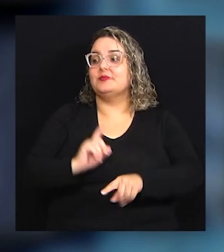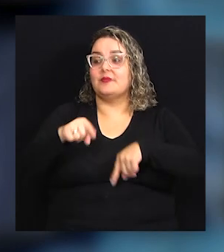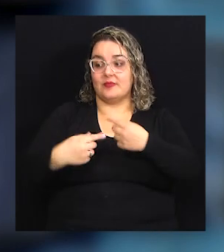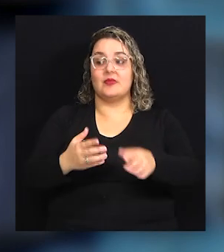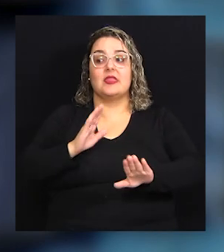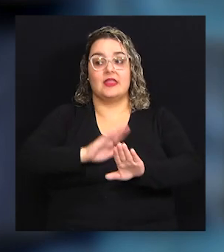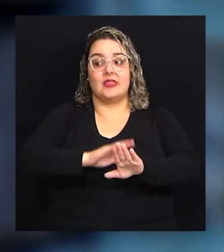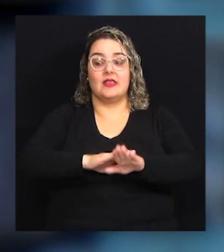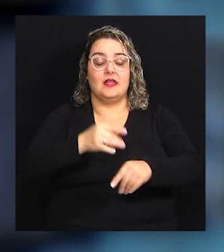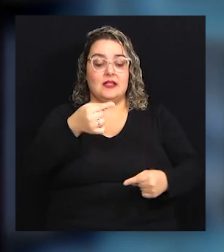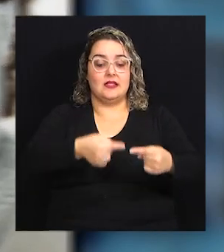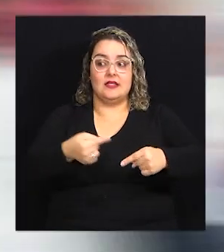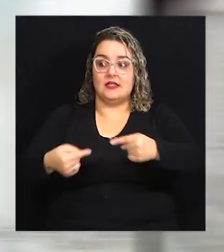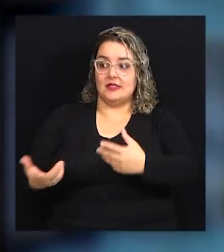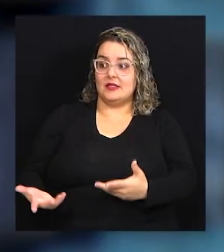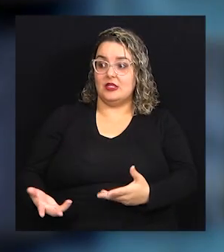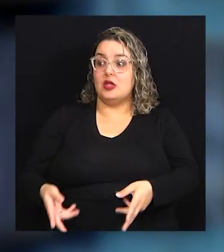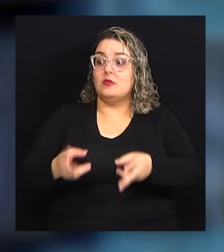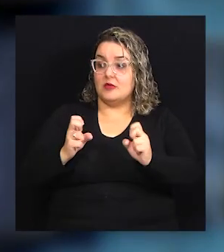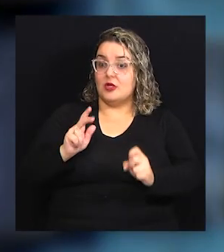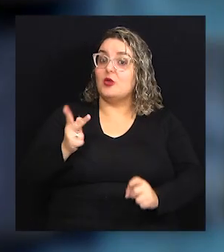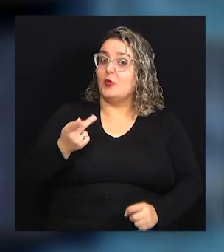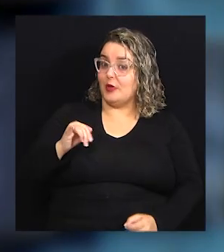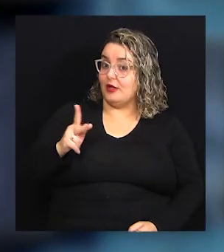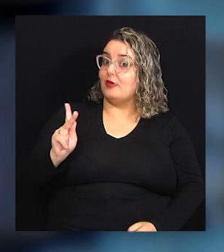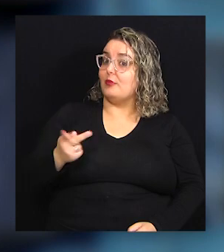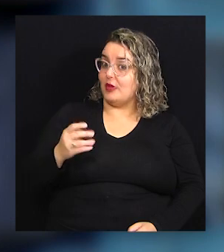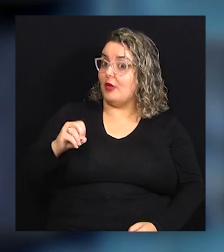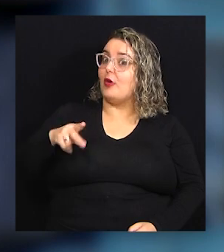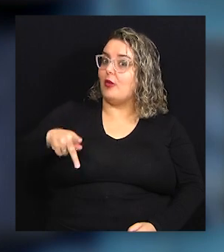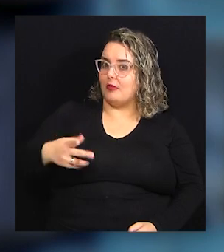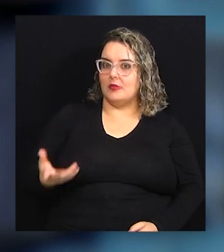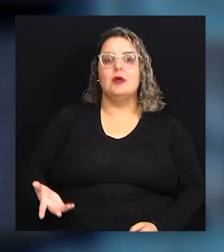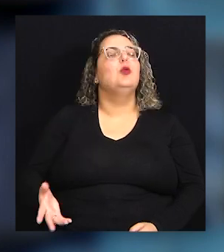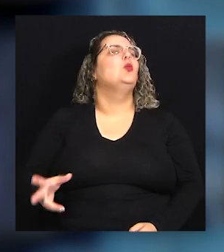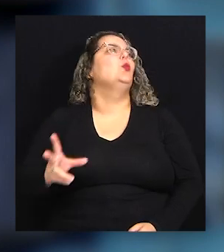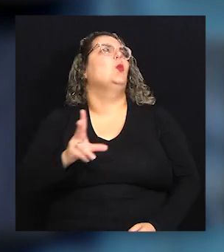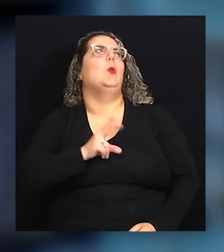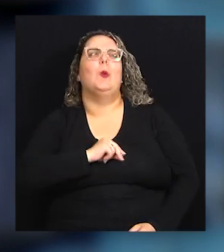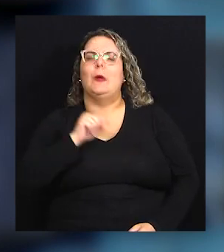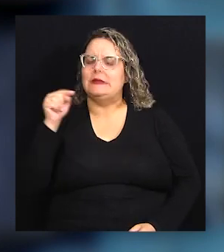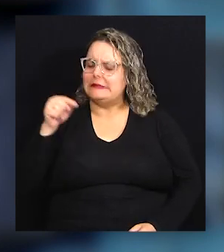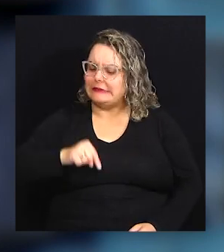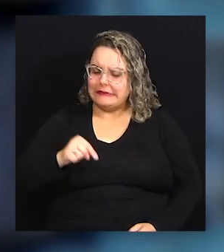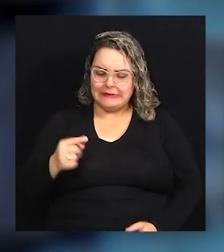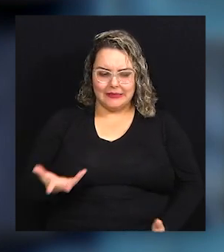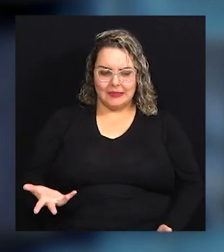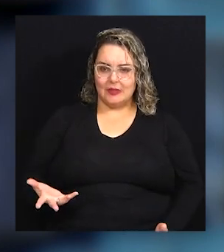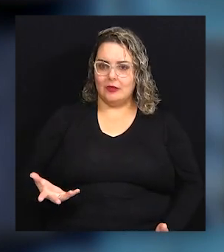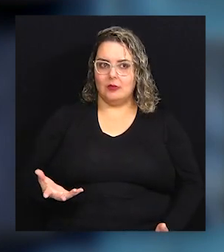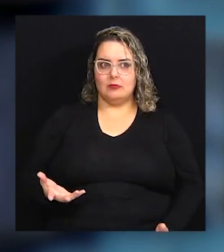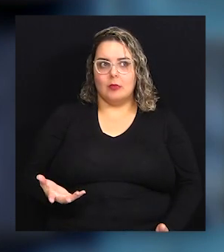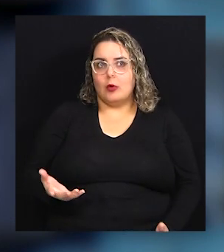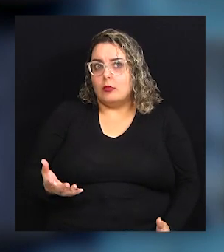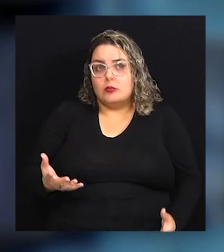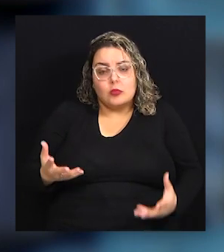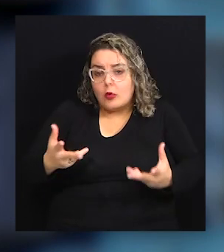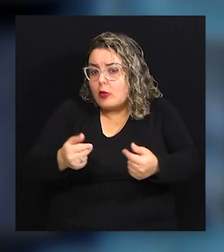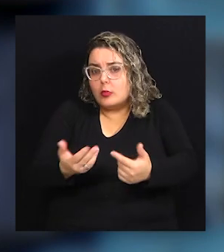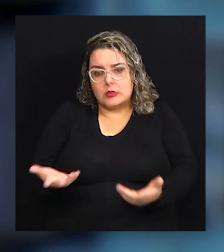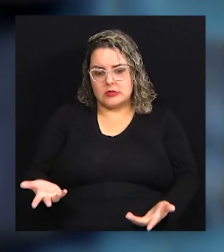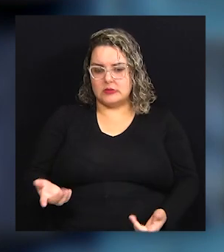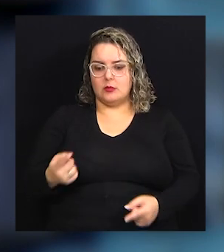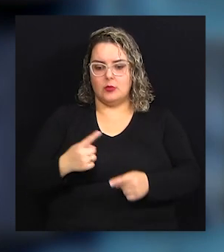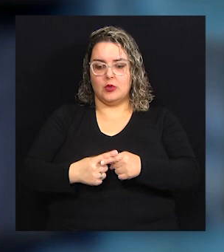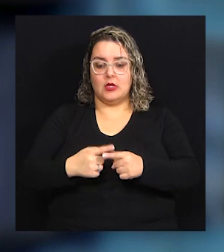E as outras atividades que também são disputadas, já percebi que o hip hop aqui também é bem... Hop. Olha, hip hop praticamente